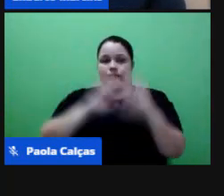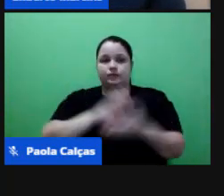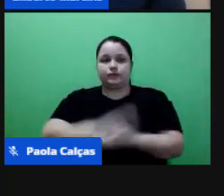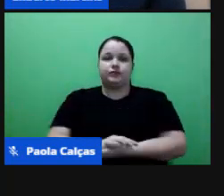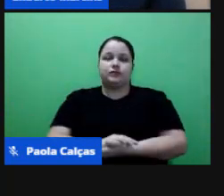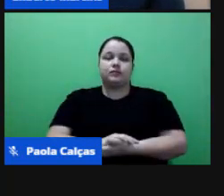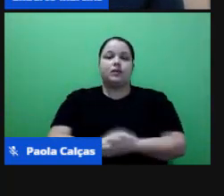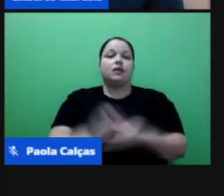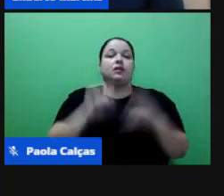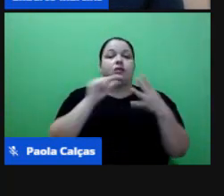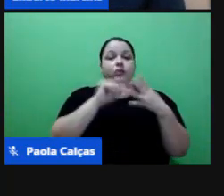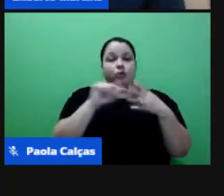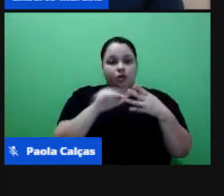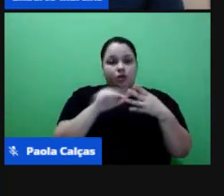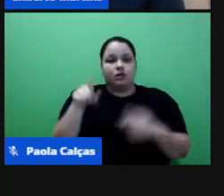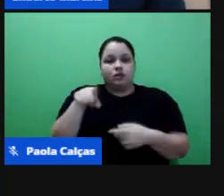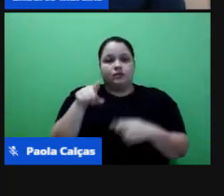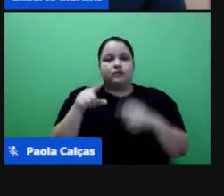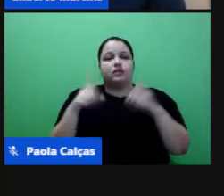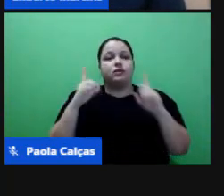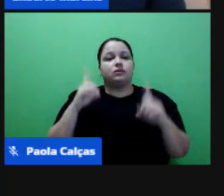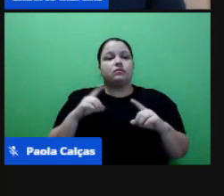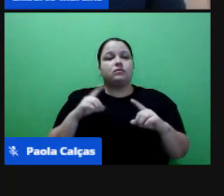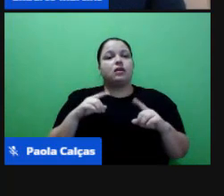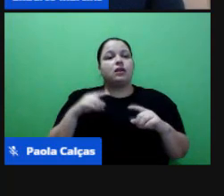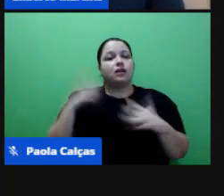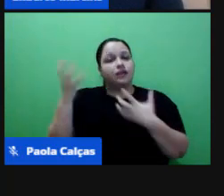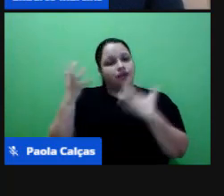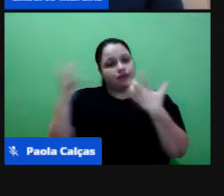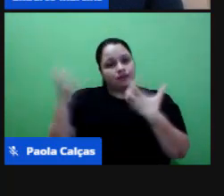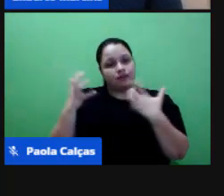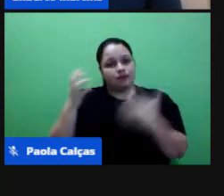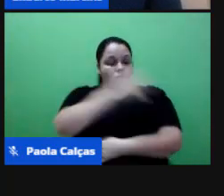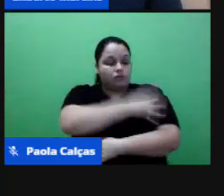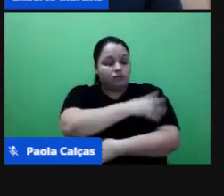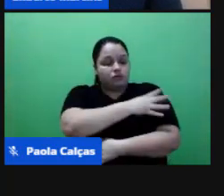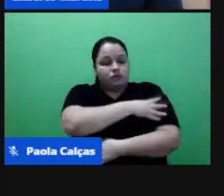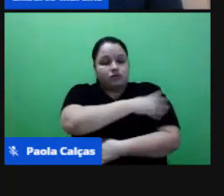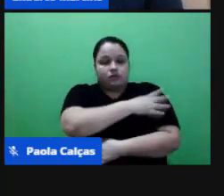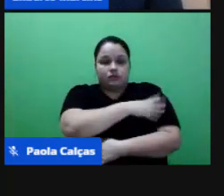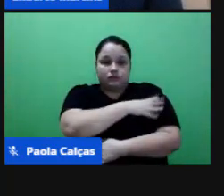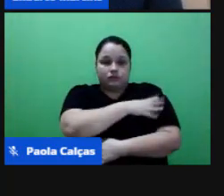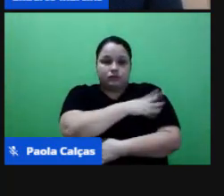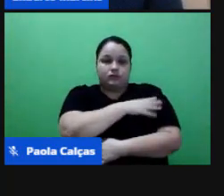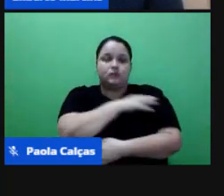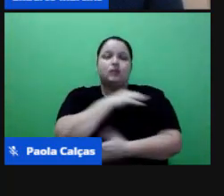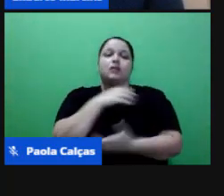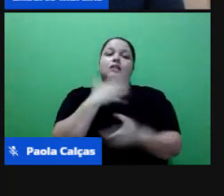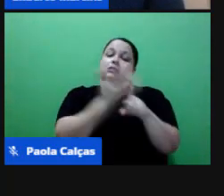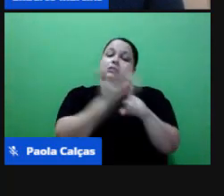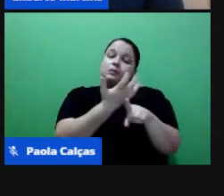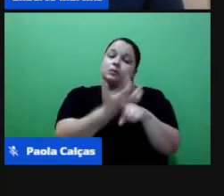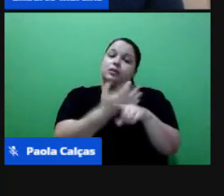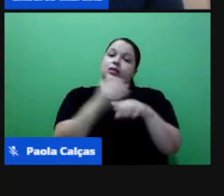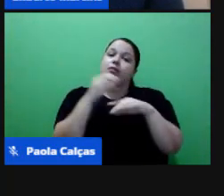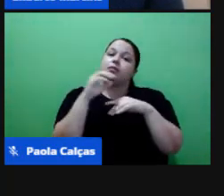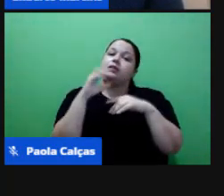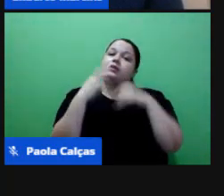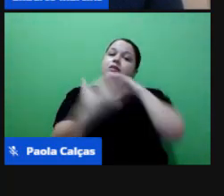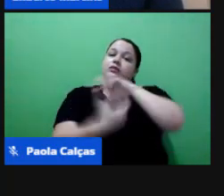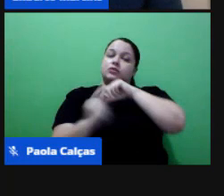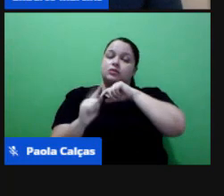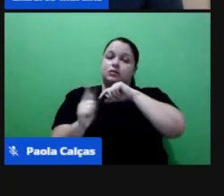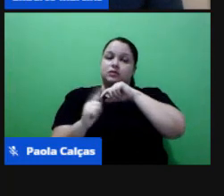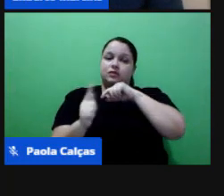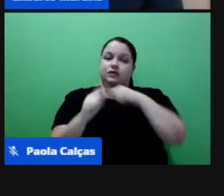item a ser alcançado ao final deste ano, para o 4º ano em relação ao componente curricular de geografia,